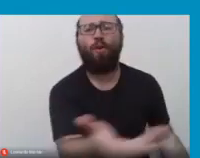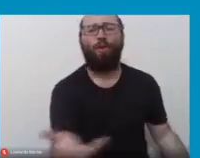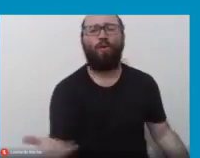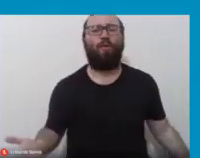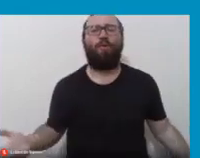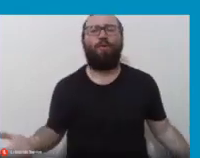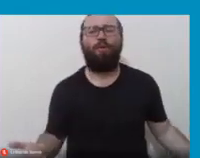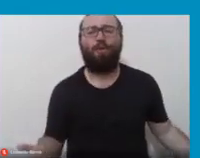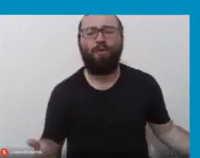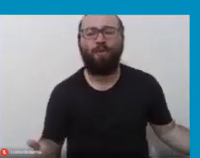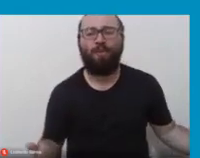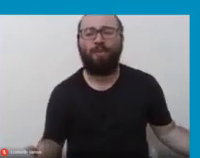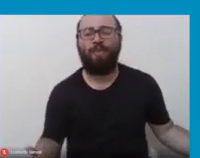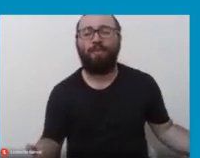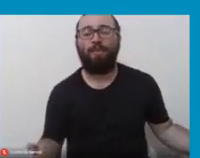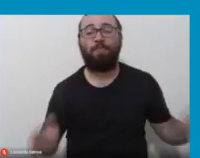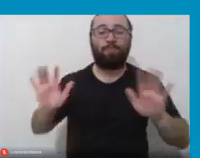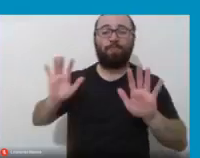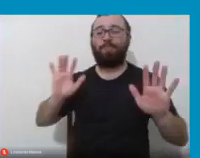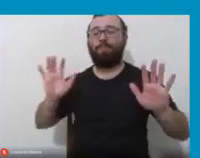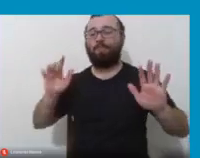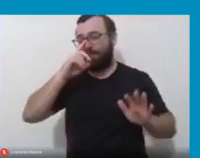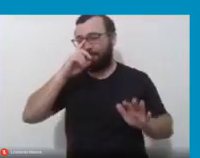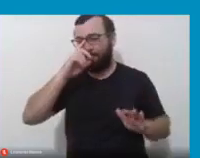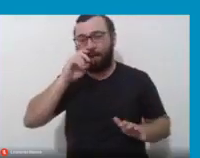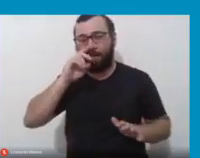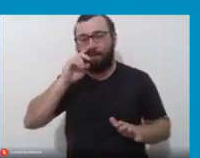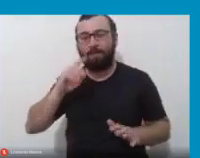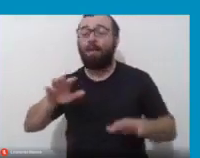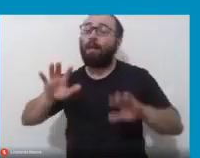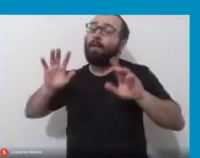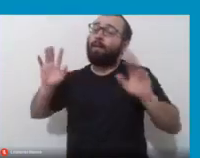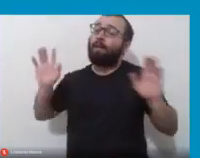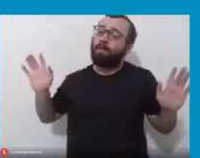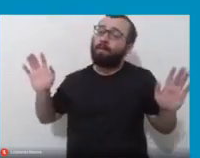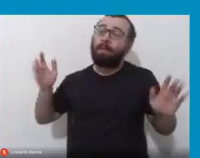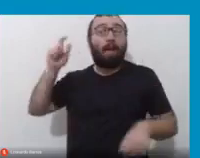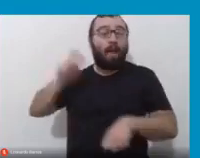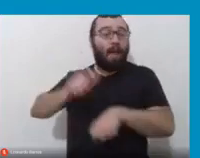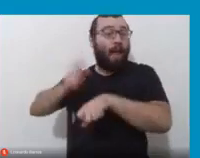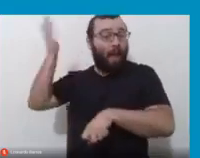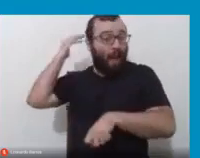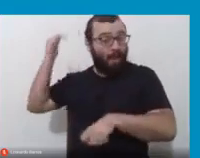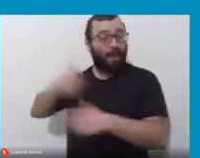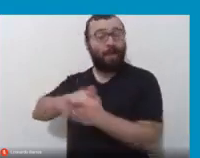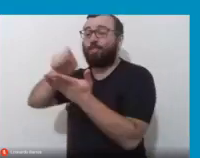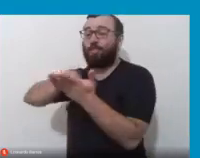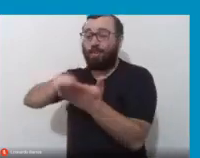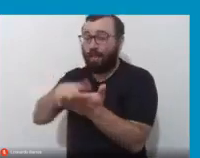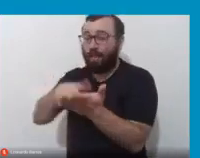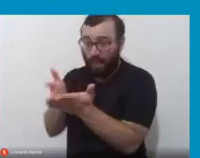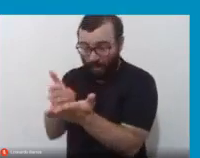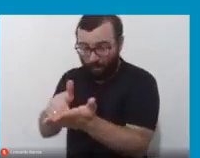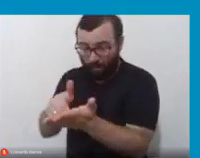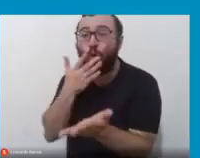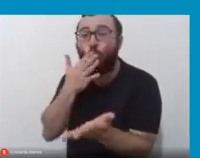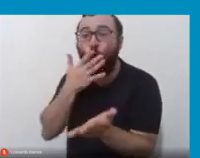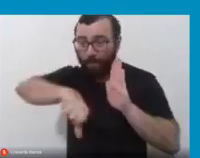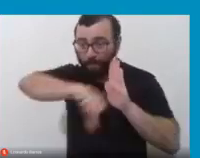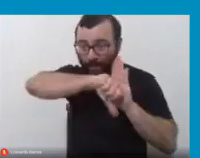ainda é bom. Mas, assim, por um lado, a gente pode lembrar que, naquela época, quando eu escrevi esse livro, Cor e Criminalidade, né,